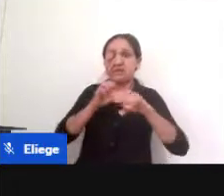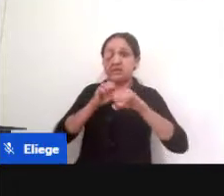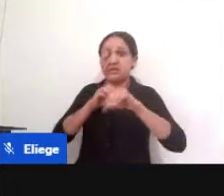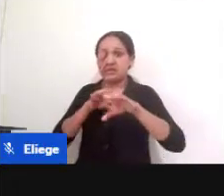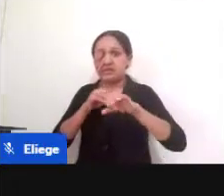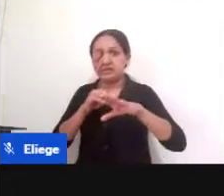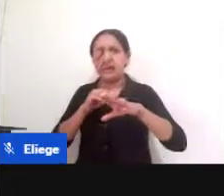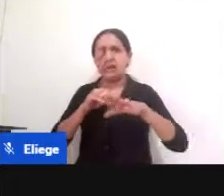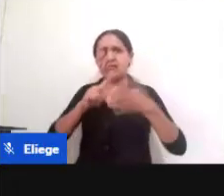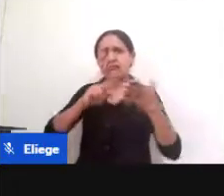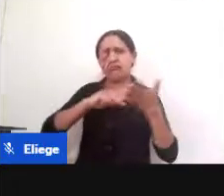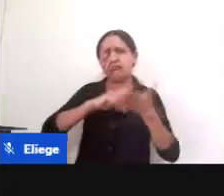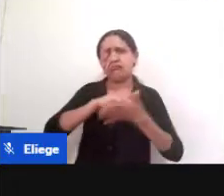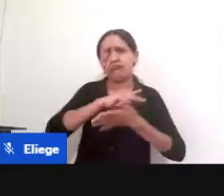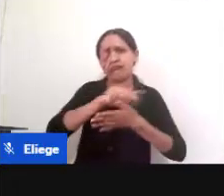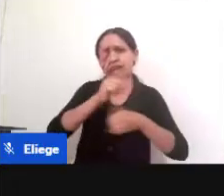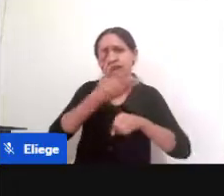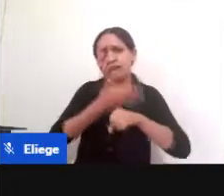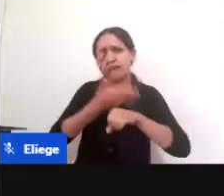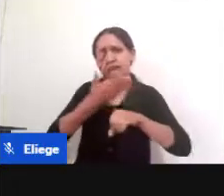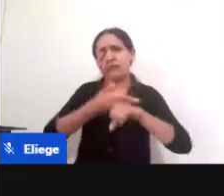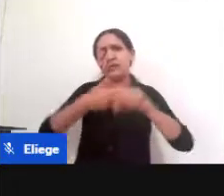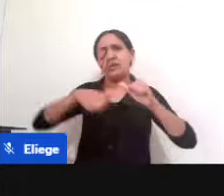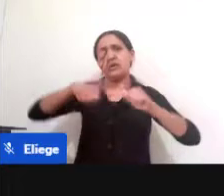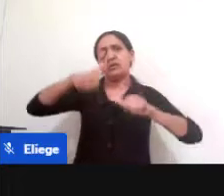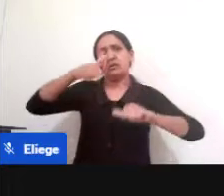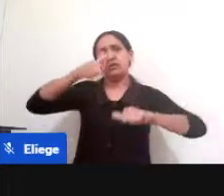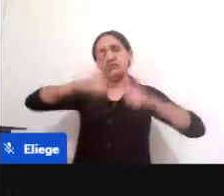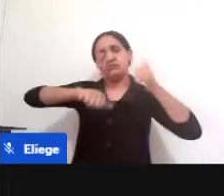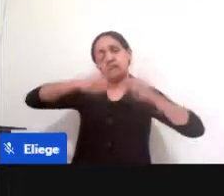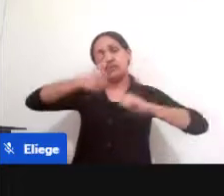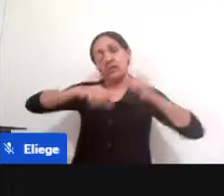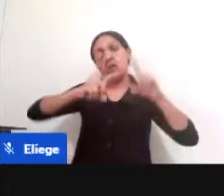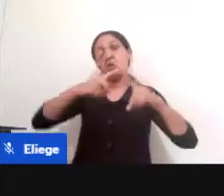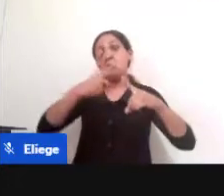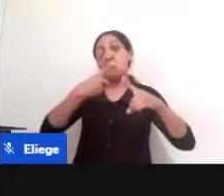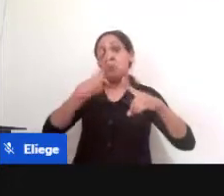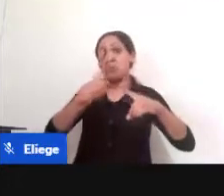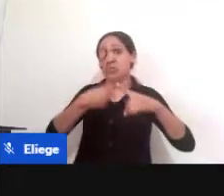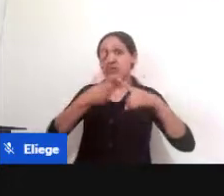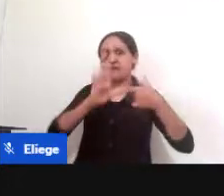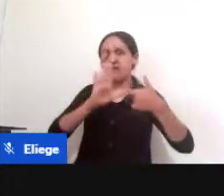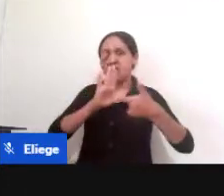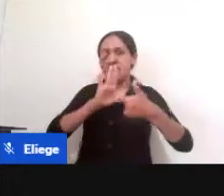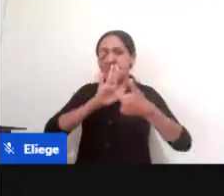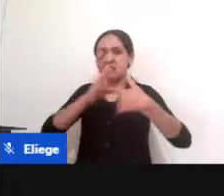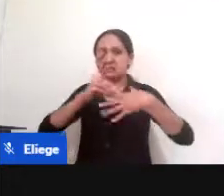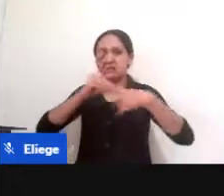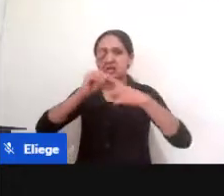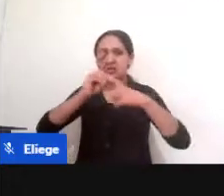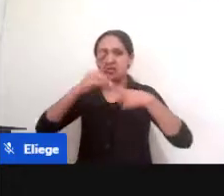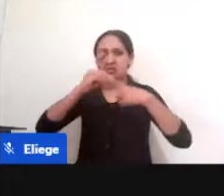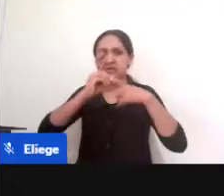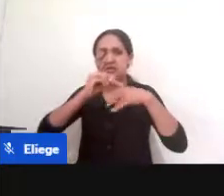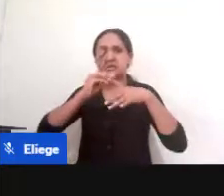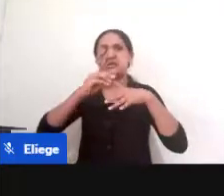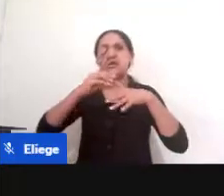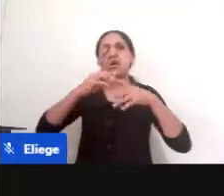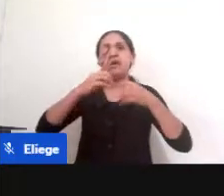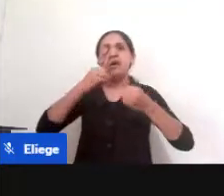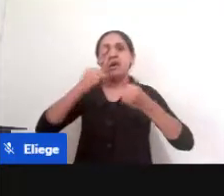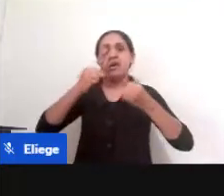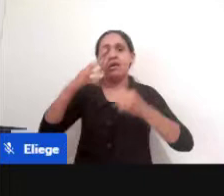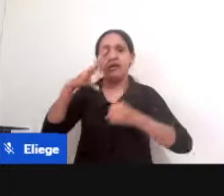que eu quero trabalhar mais a questão dos esportes? Ah, porque ali eu vou trabalhar tudo. Eu vou trabalhar coordenação motora, eu vou trabalhar agilidade, eu vou trabalhar os